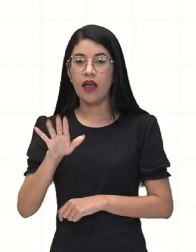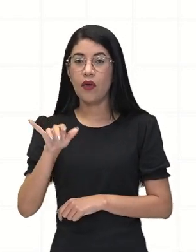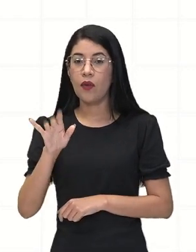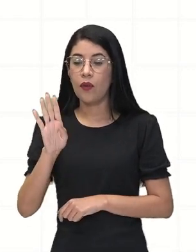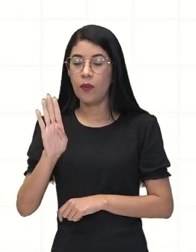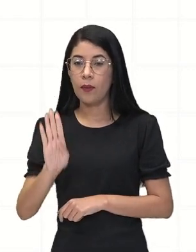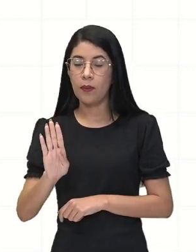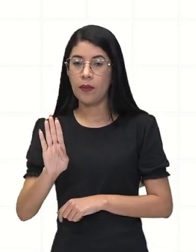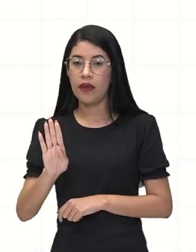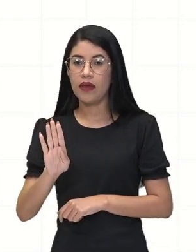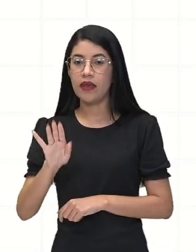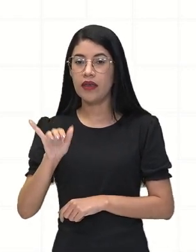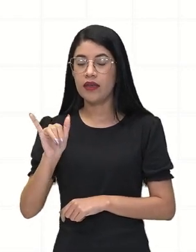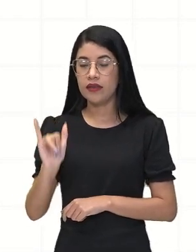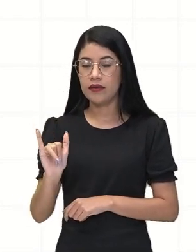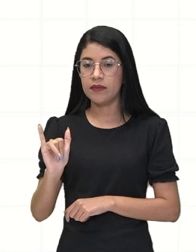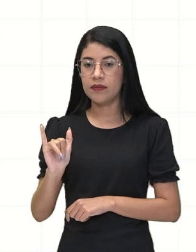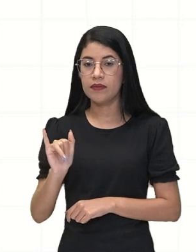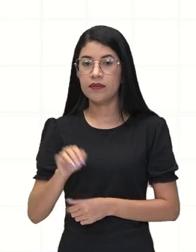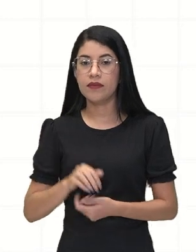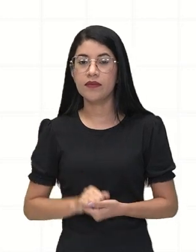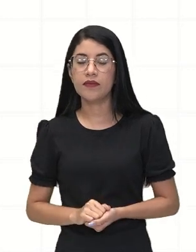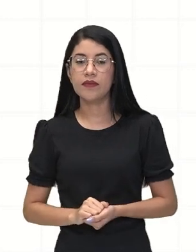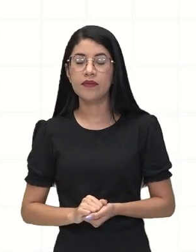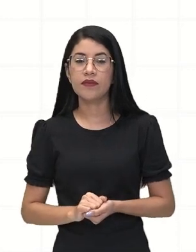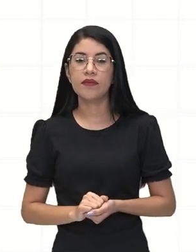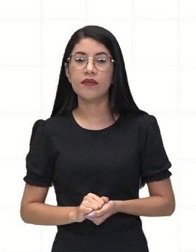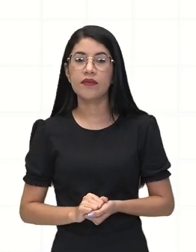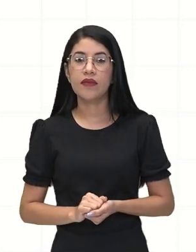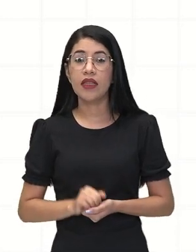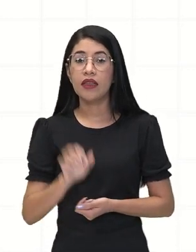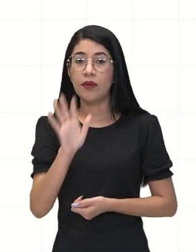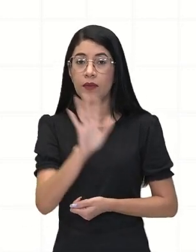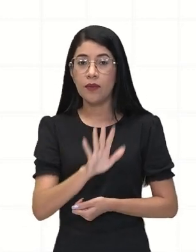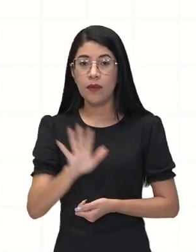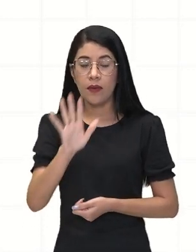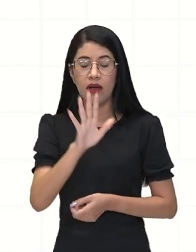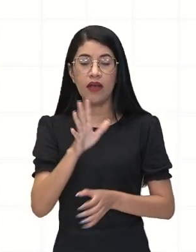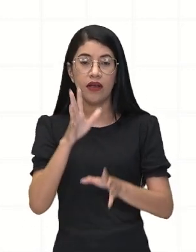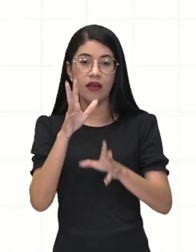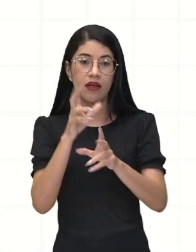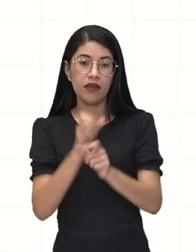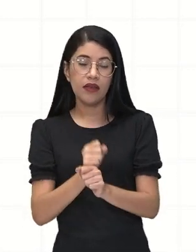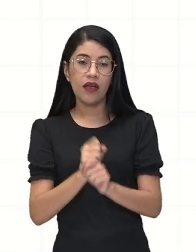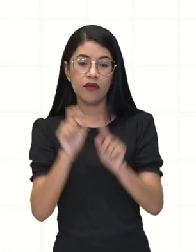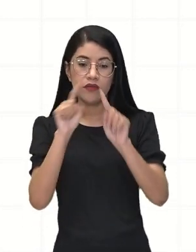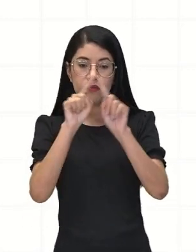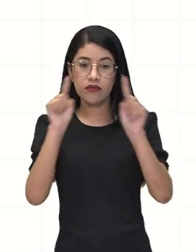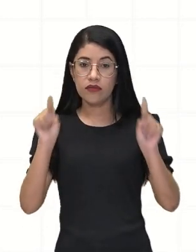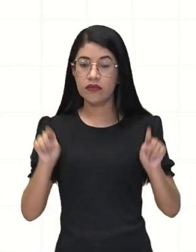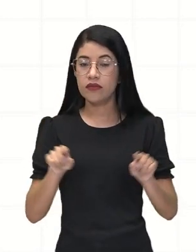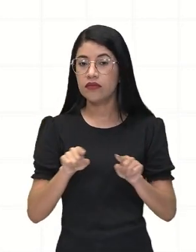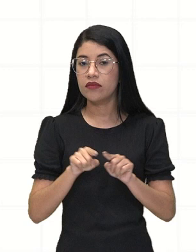né? Então, vai ficar B vezes Y. Então, a área total desse quadrado, desse retângulo, vai ser